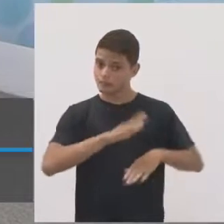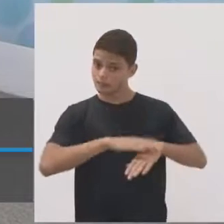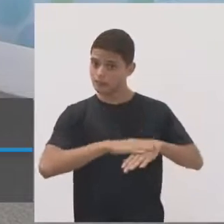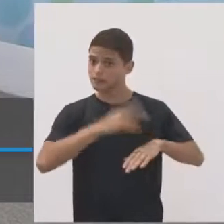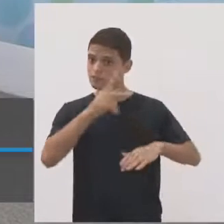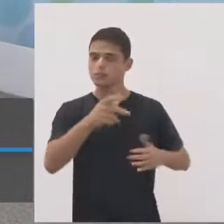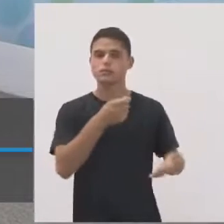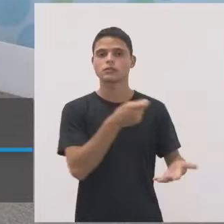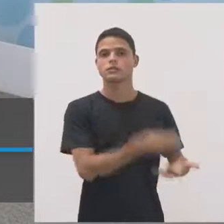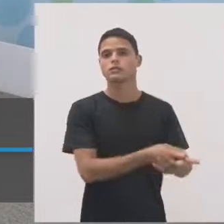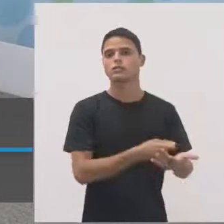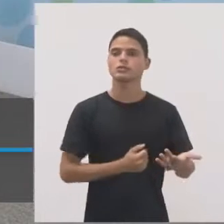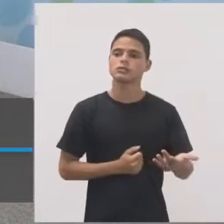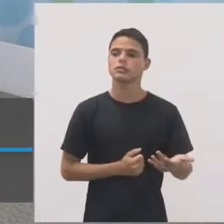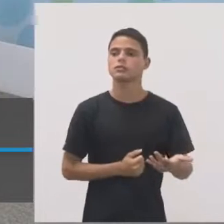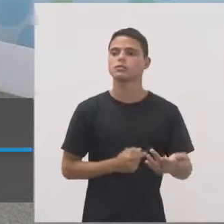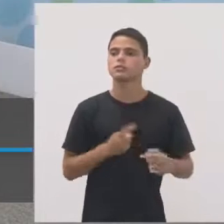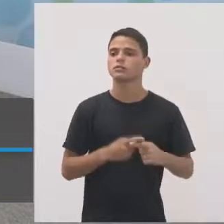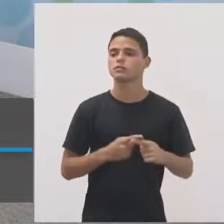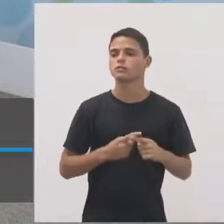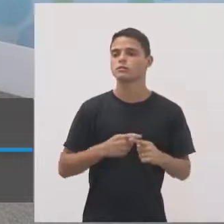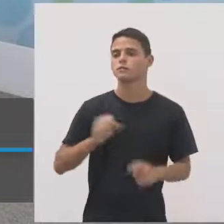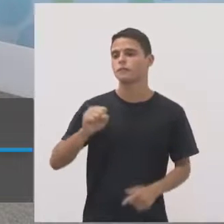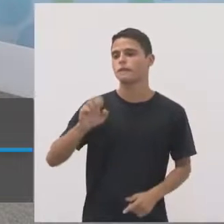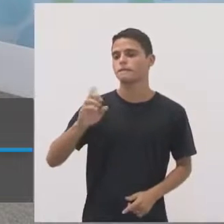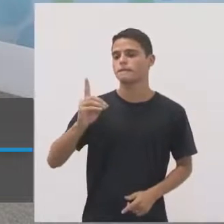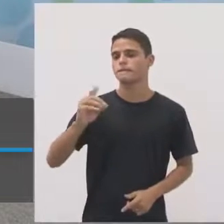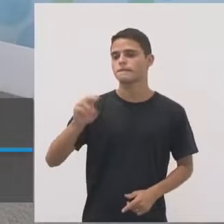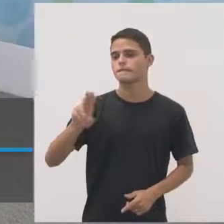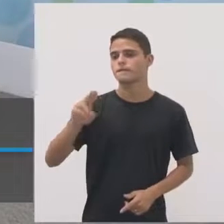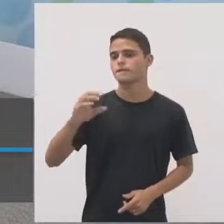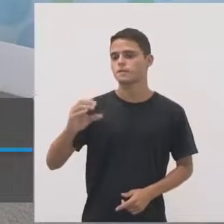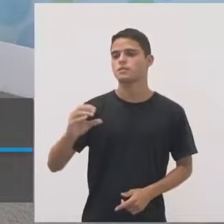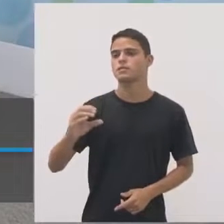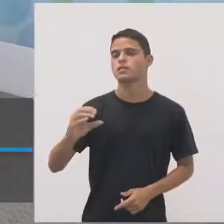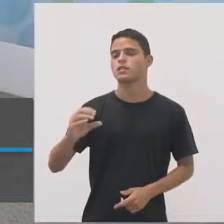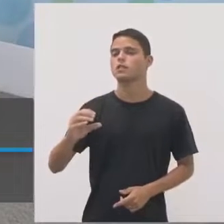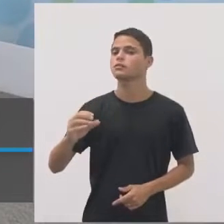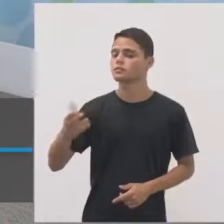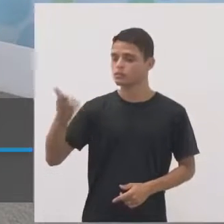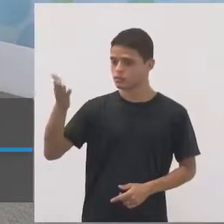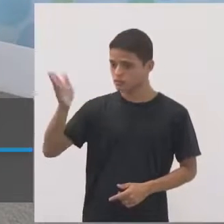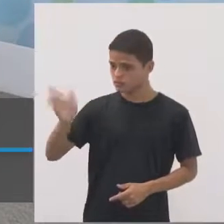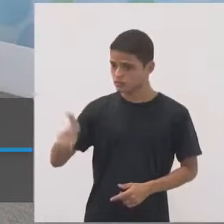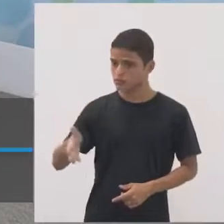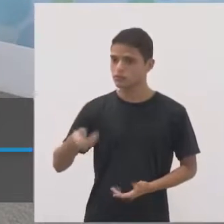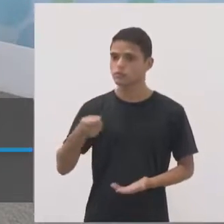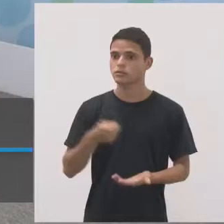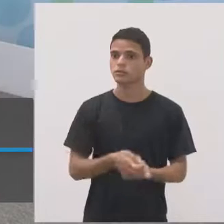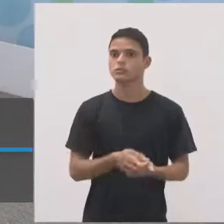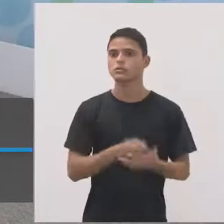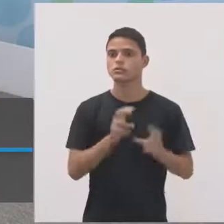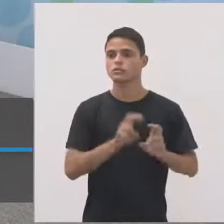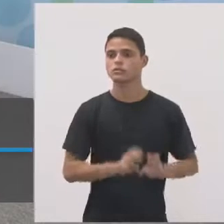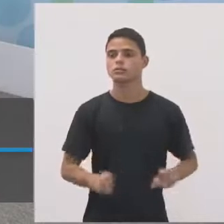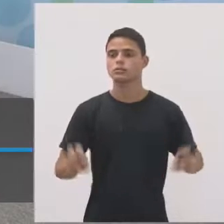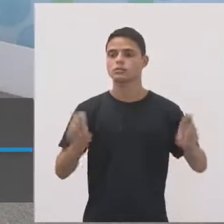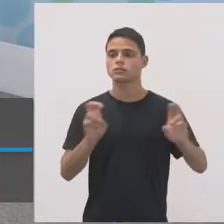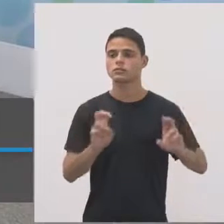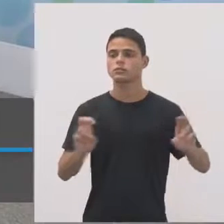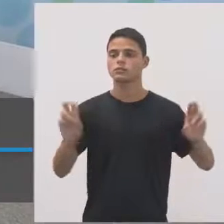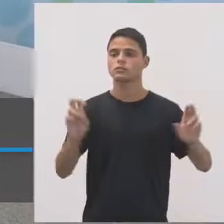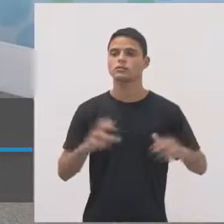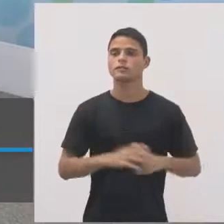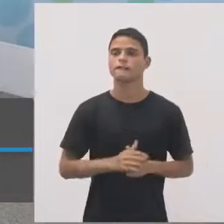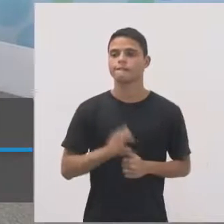compraram, né? Porque a Seduc conseguiu dilatar o prazo até dia 30/9, que já passou, para as pessoas aderirem, né, ao programa do